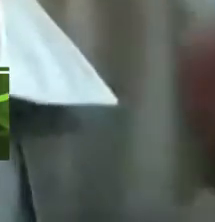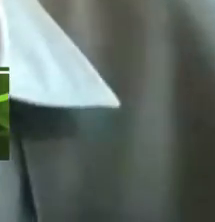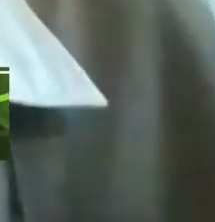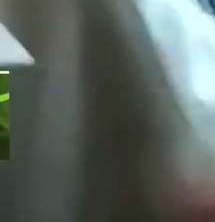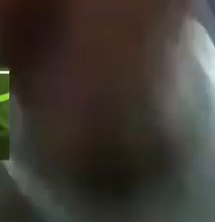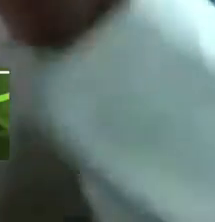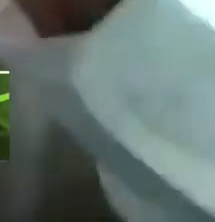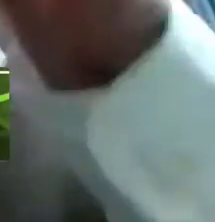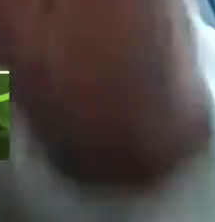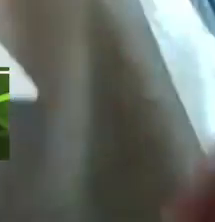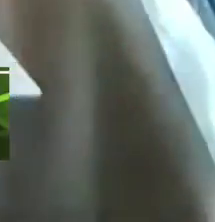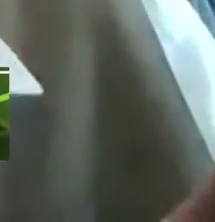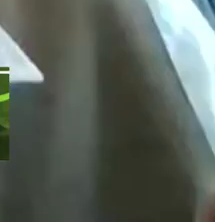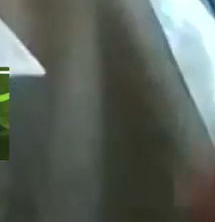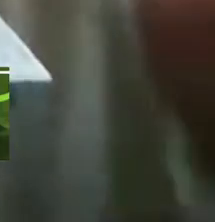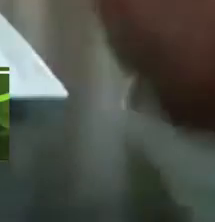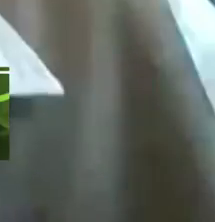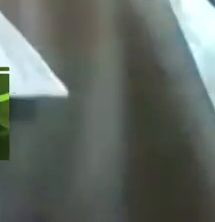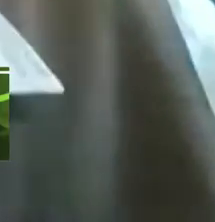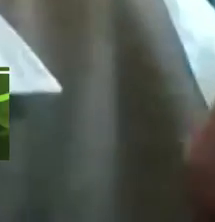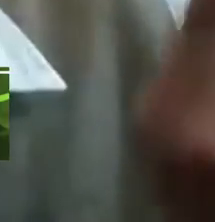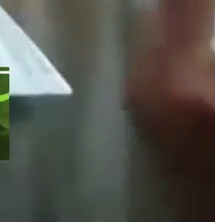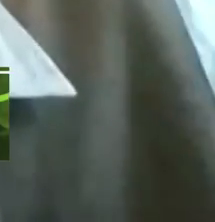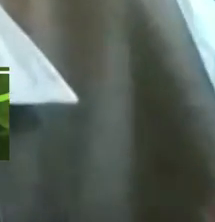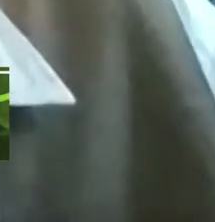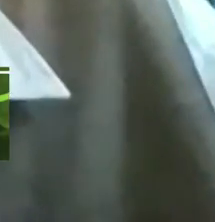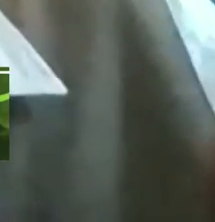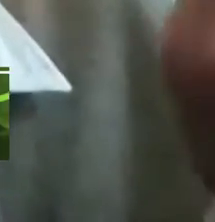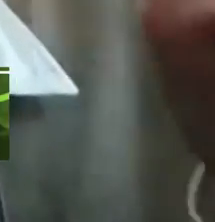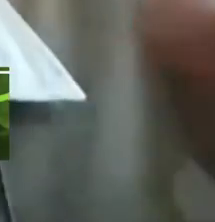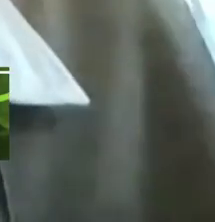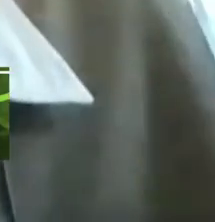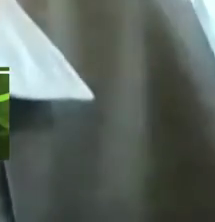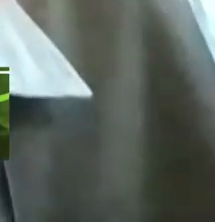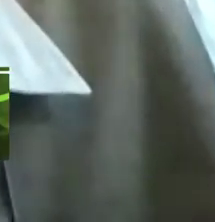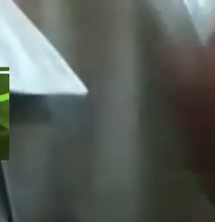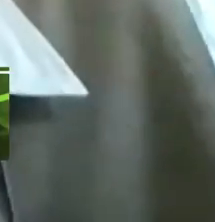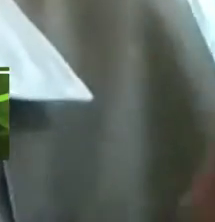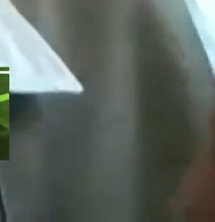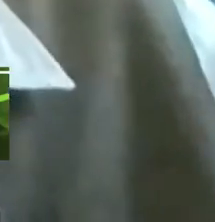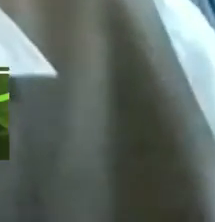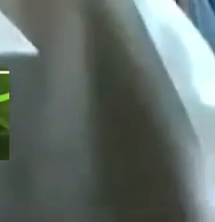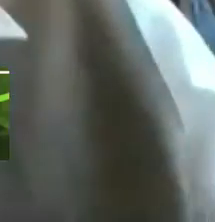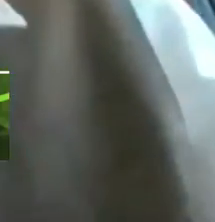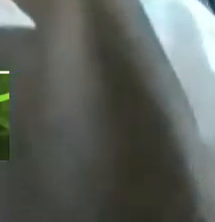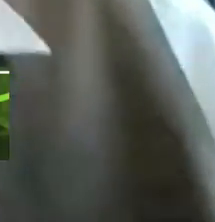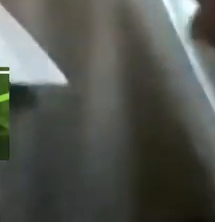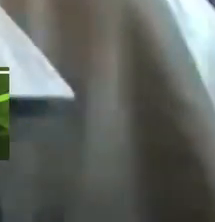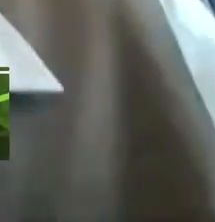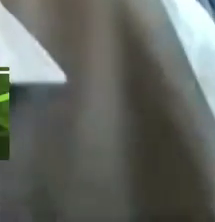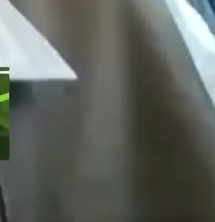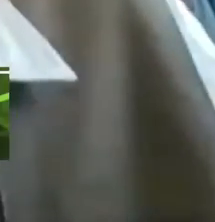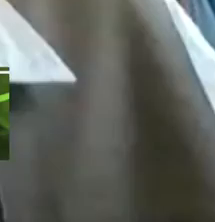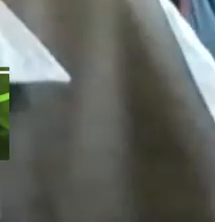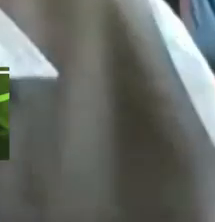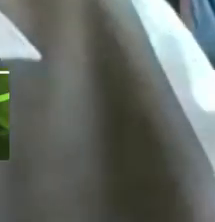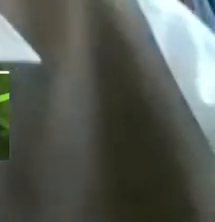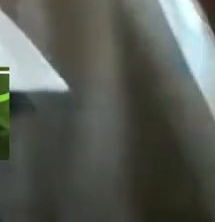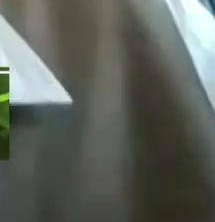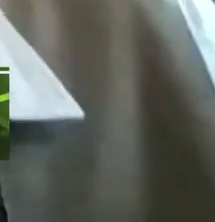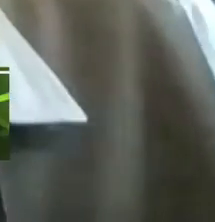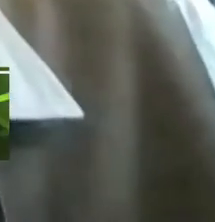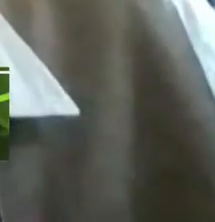civilização versus barbárie e a resistência cultural ambiental e democrática está no eixo dessa